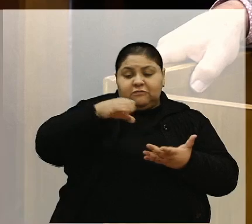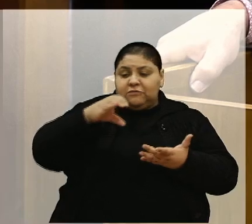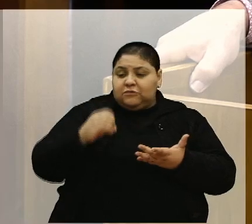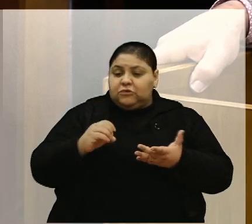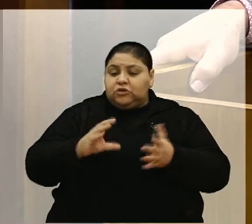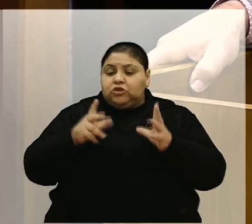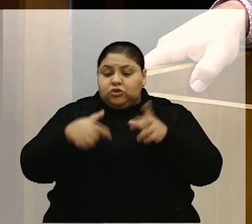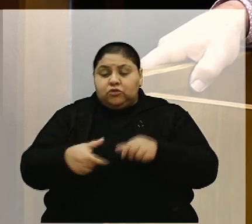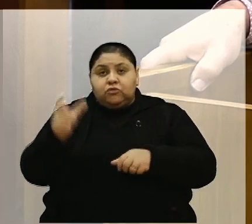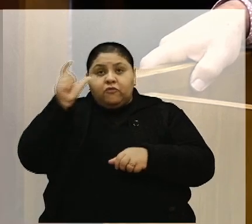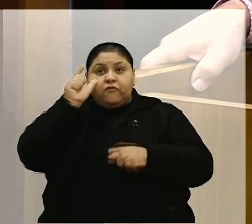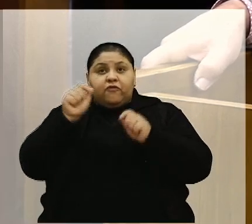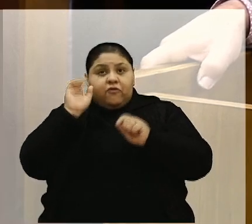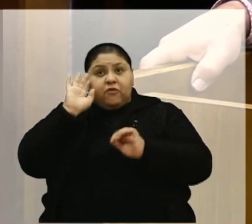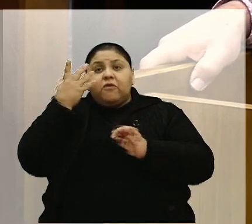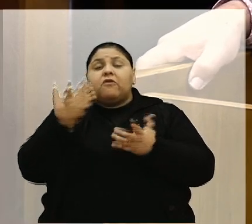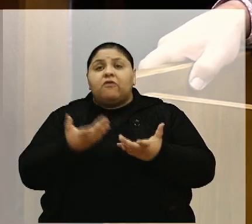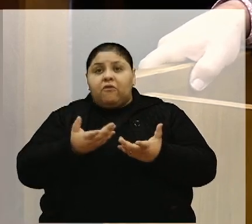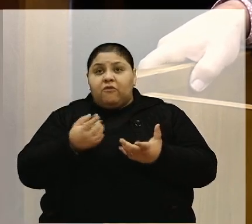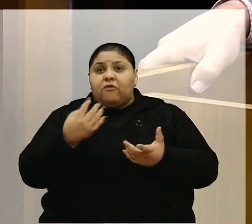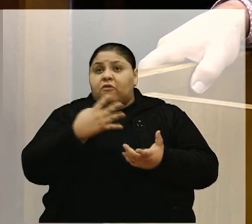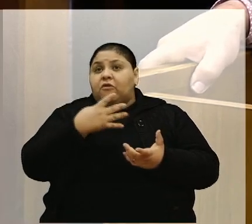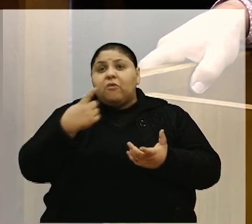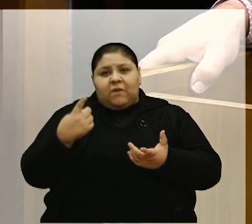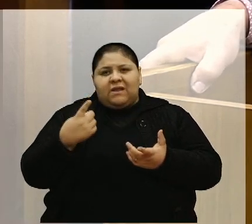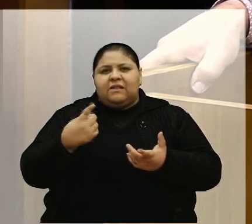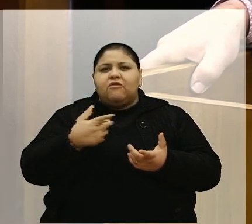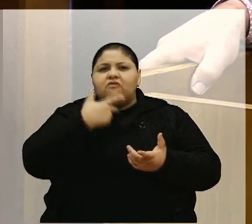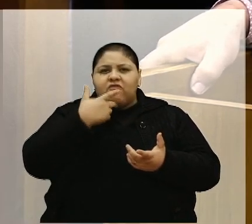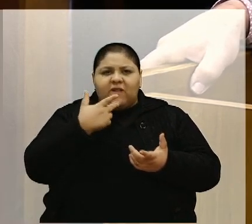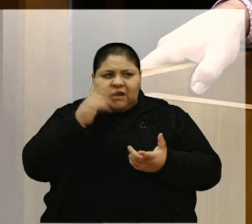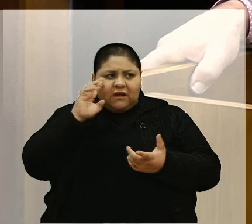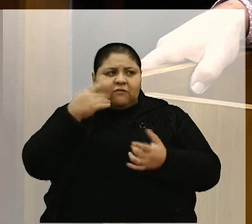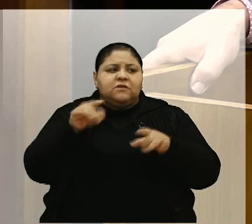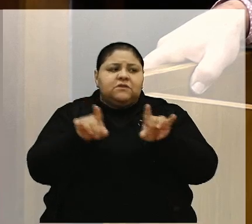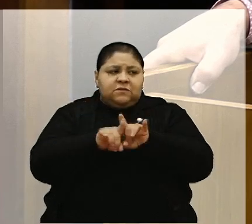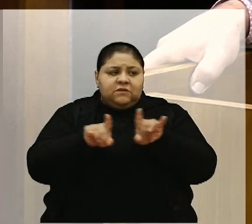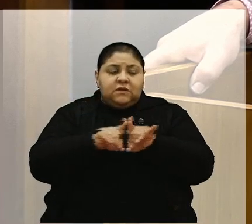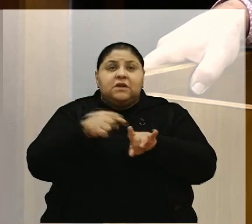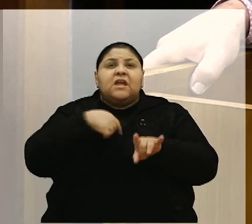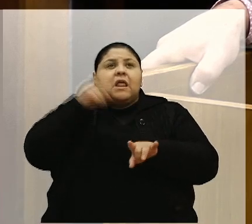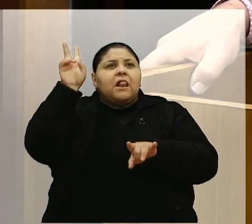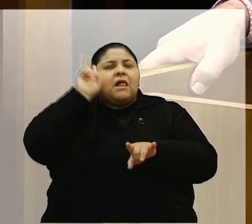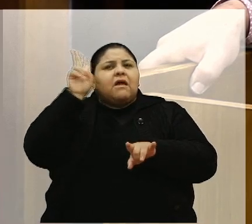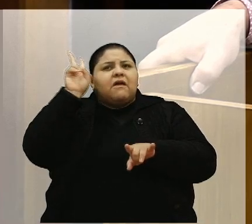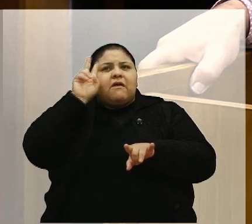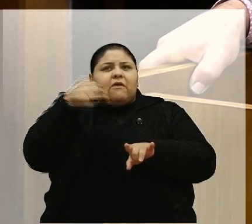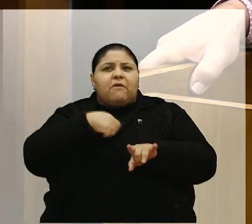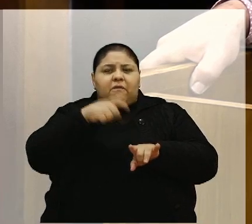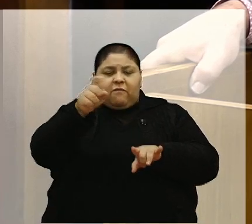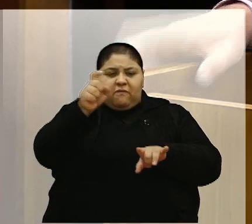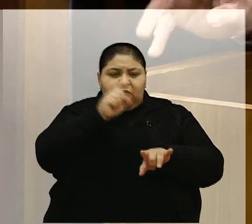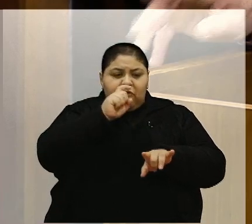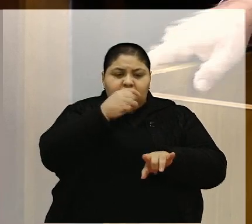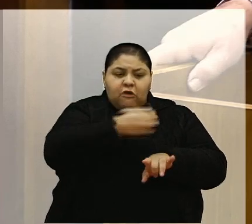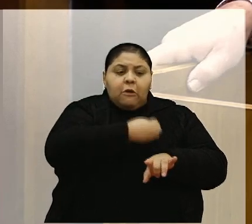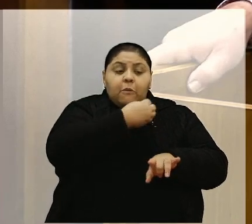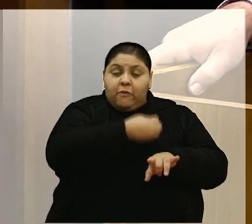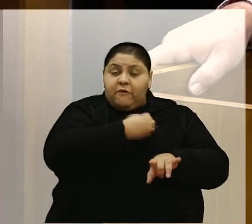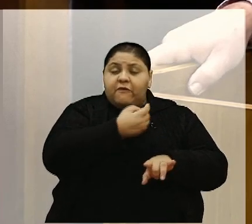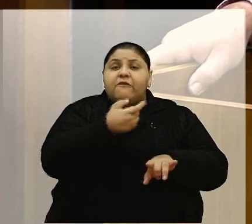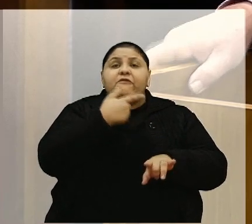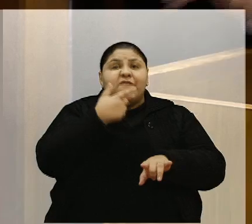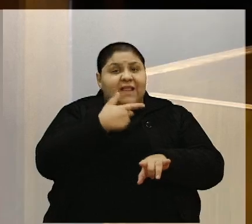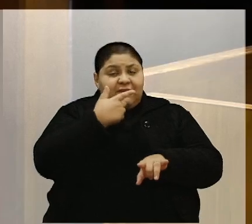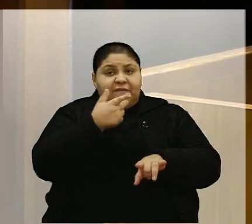o que aconteceu. Dizem lá em 41 deu isso. Eu lembro muito bem, o meu pai, quando estava vivo, dizia, Santo